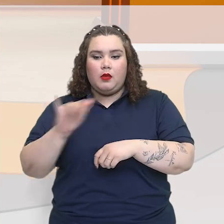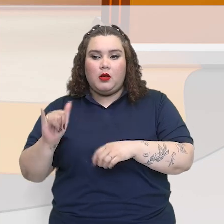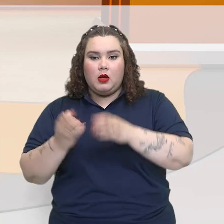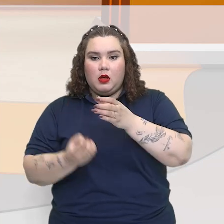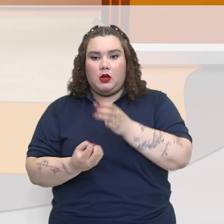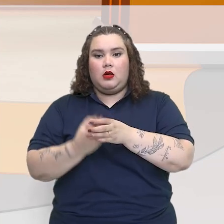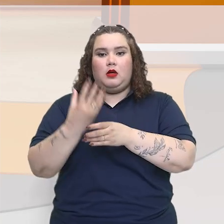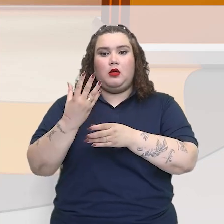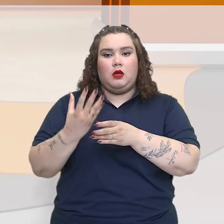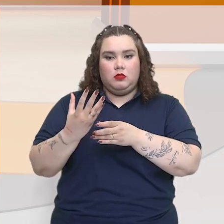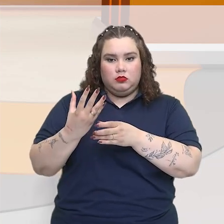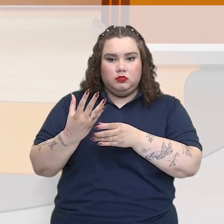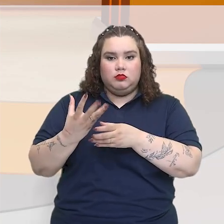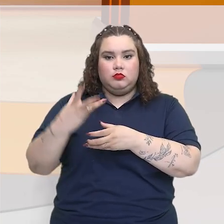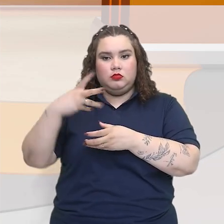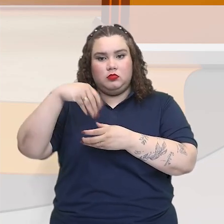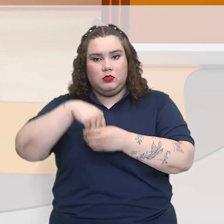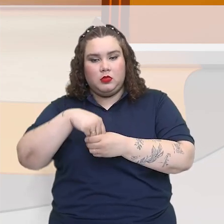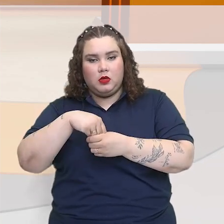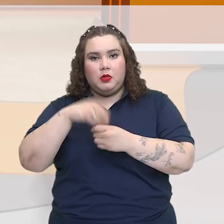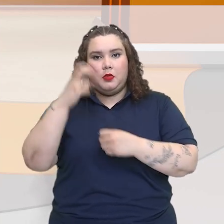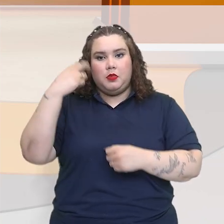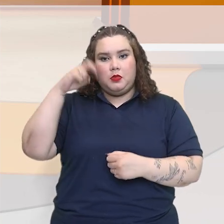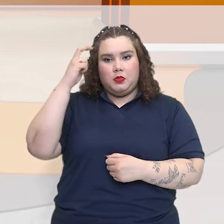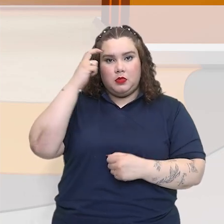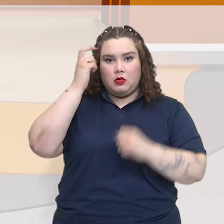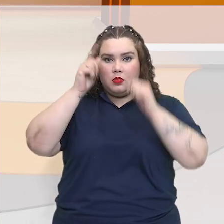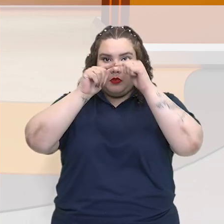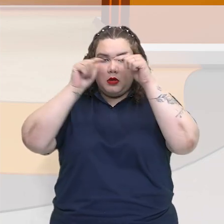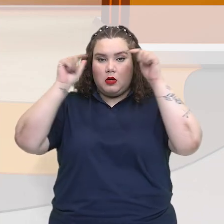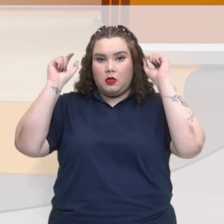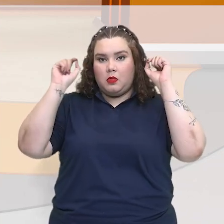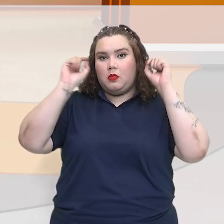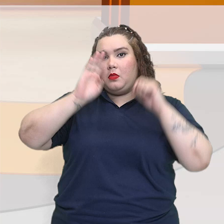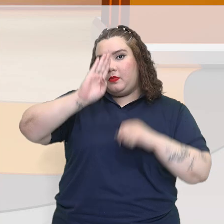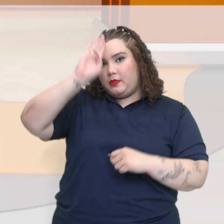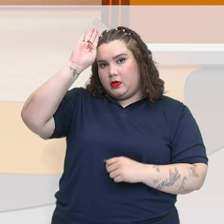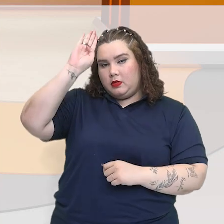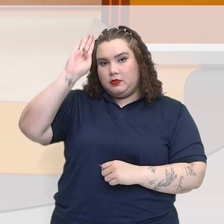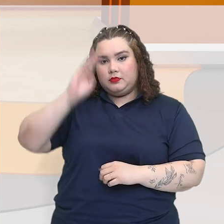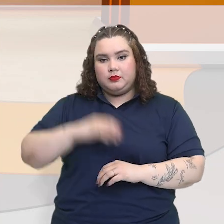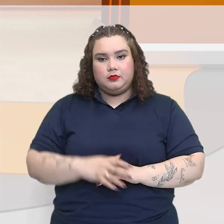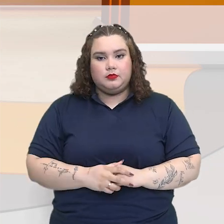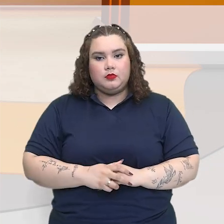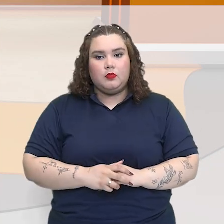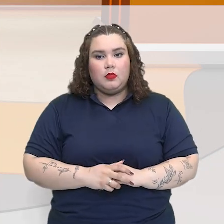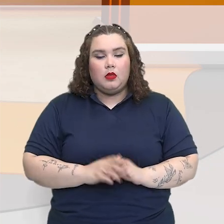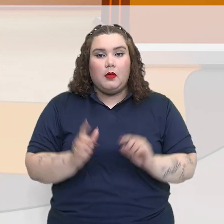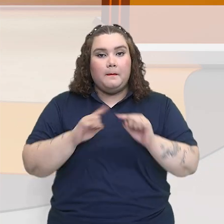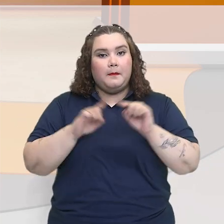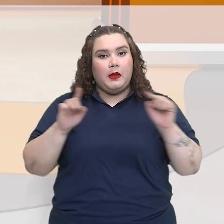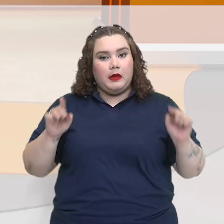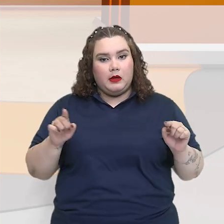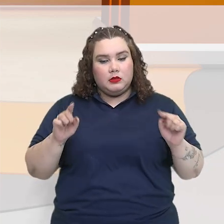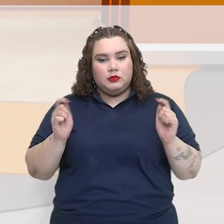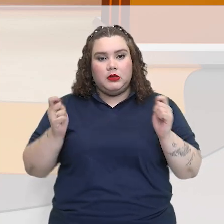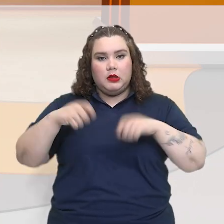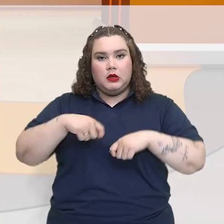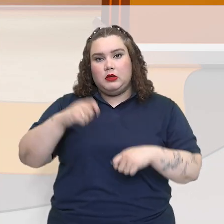produzido dentro da cultura greco-romana. Mas vale